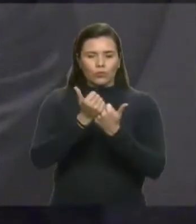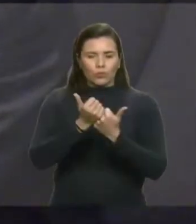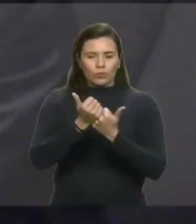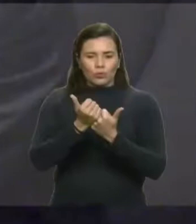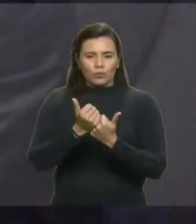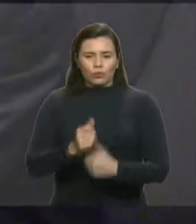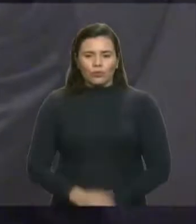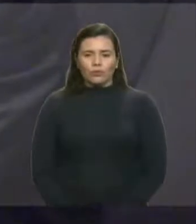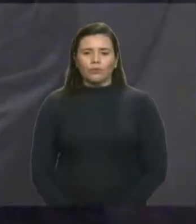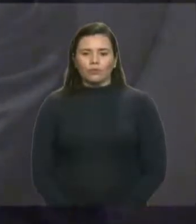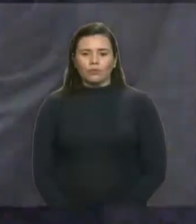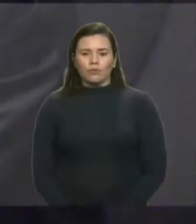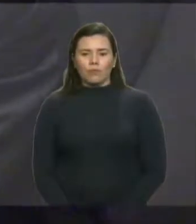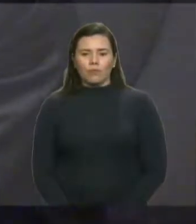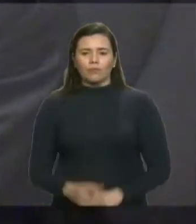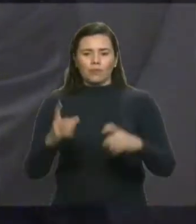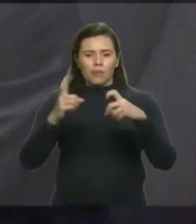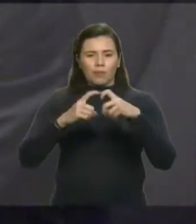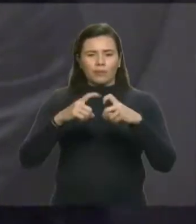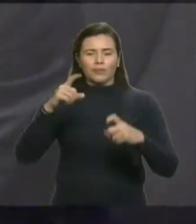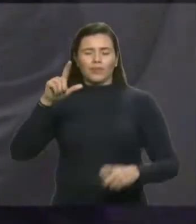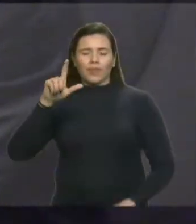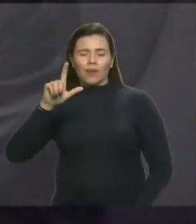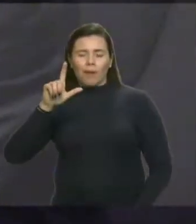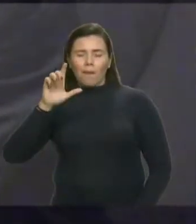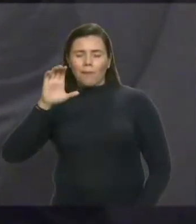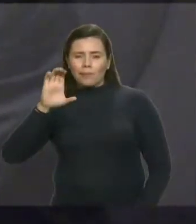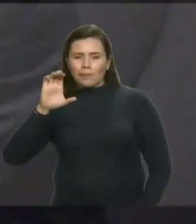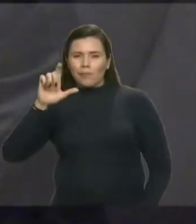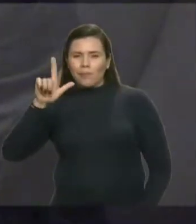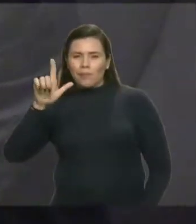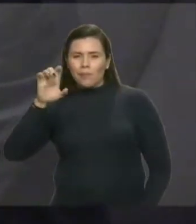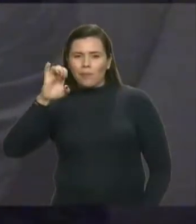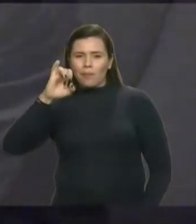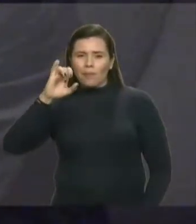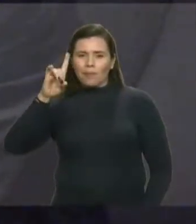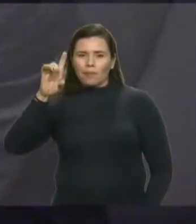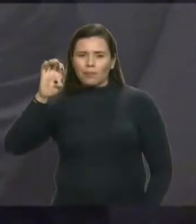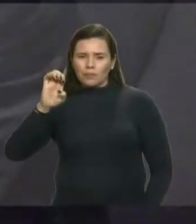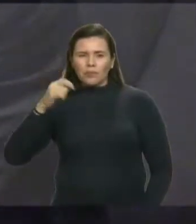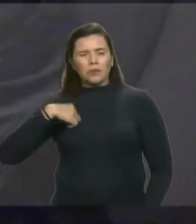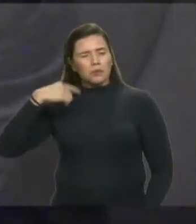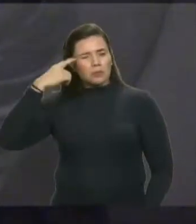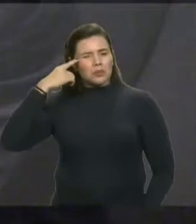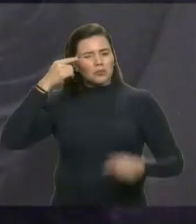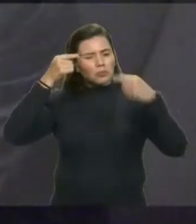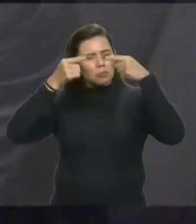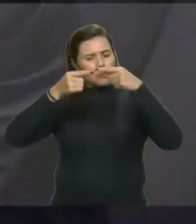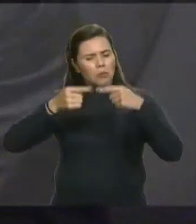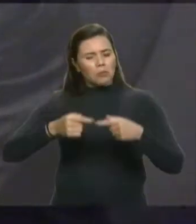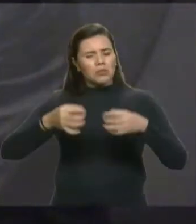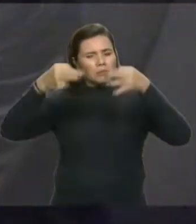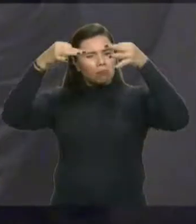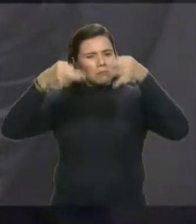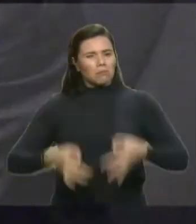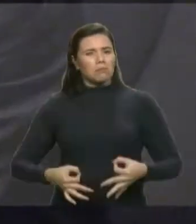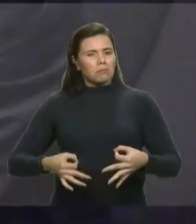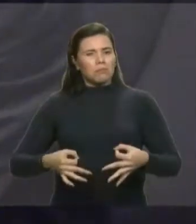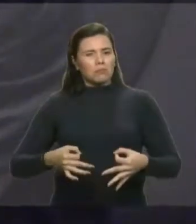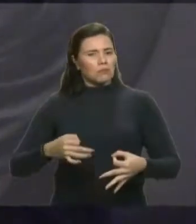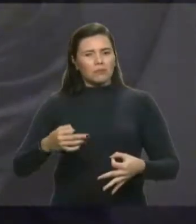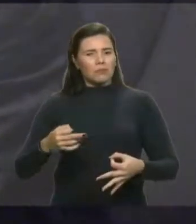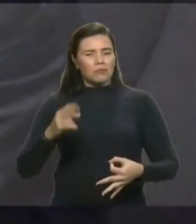não deveria mais nem sair daí, que fica tão bem aí aqui na condução dos trabalhos, que além de